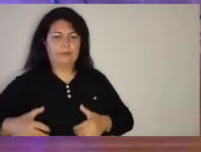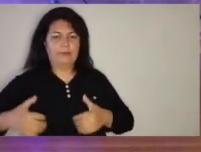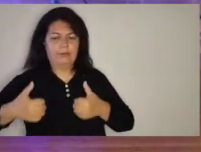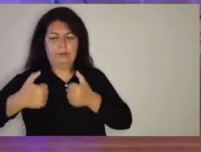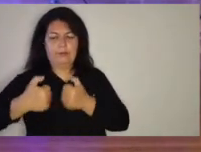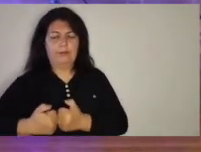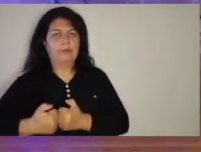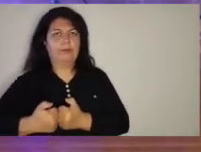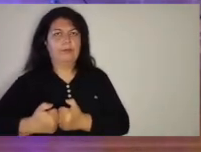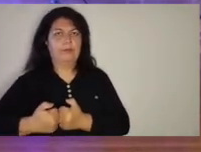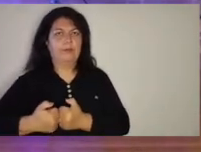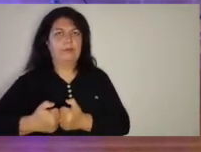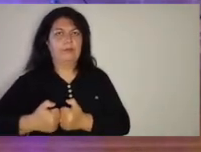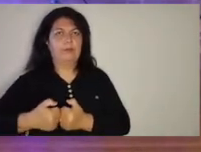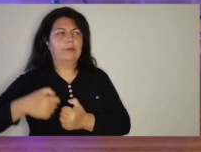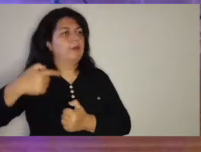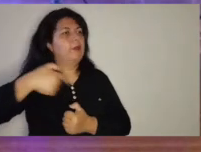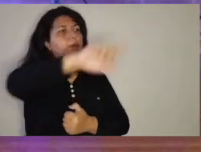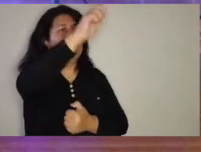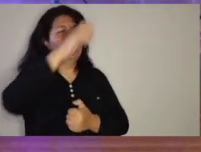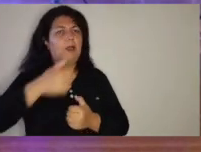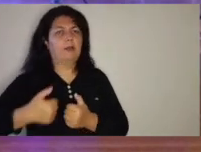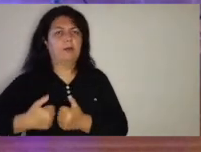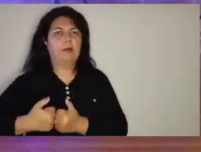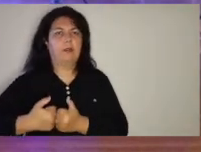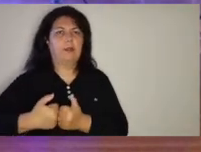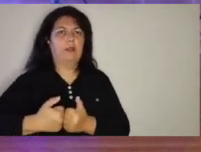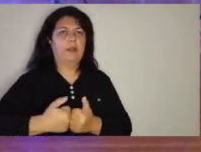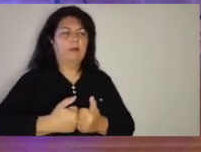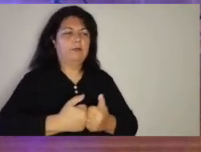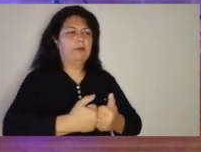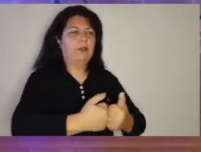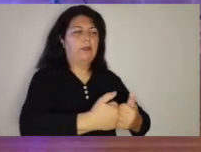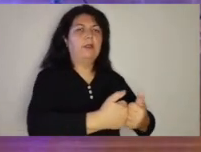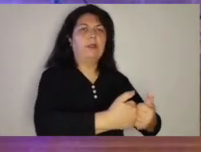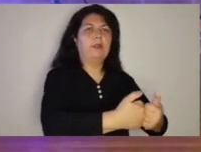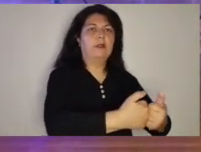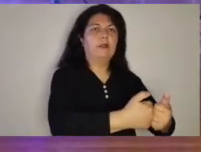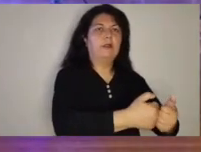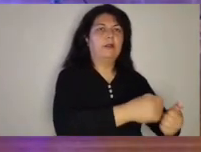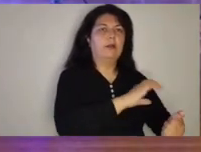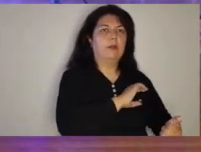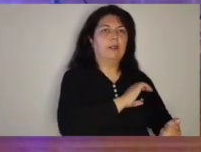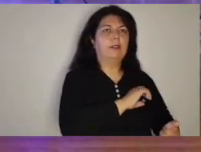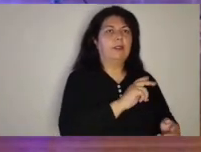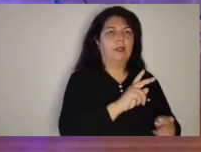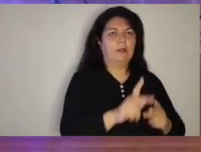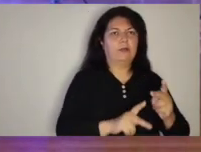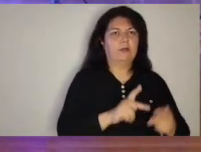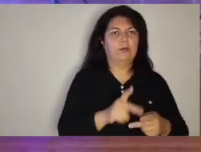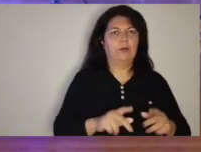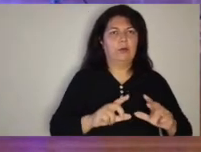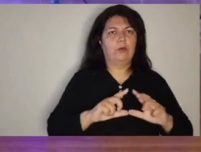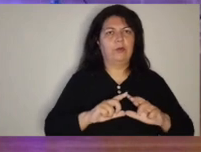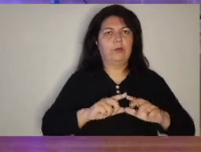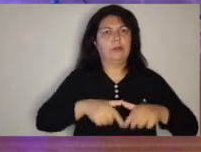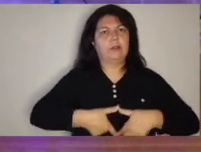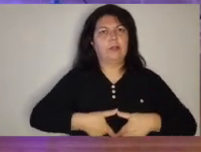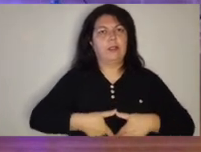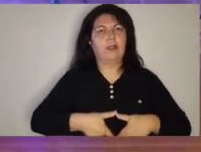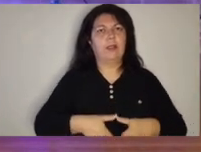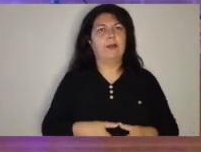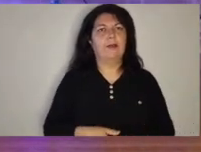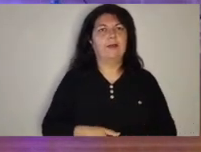vamos deixar eles ir. E aí diz que a arca chegou numa cidade do povo de Israel. Aí você